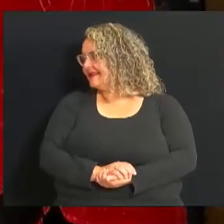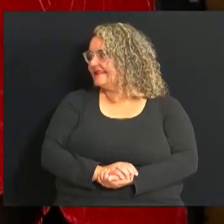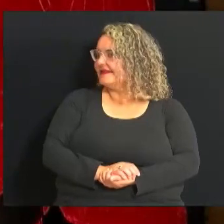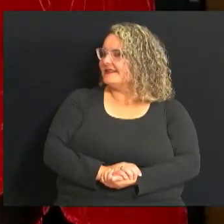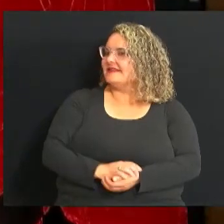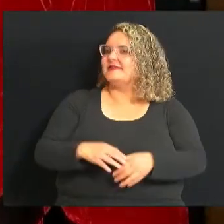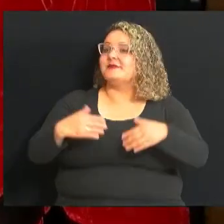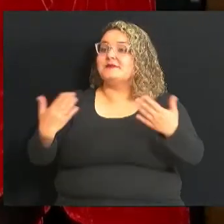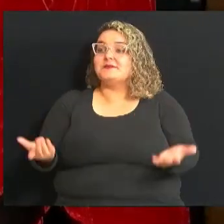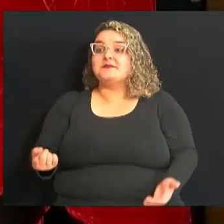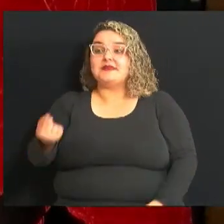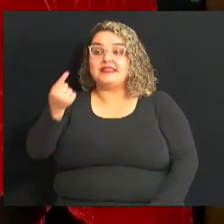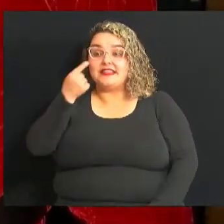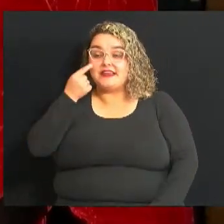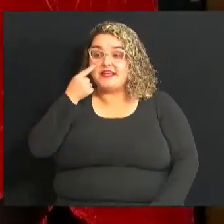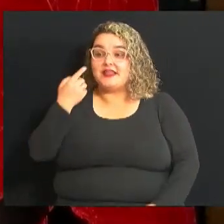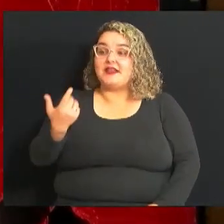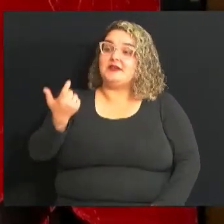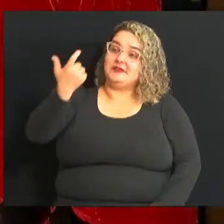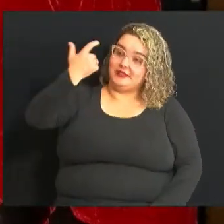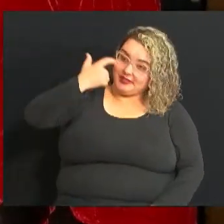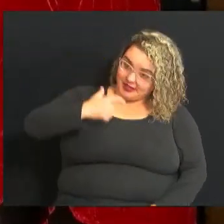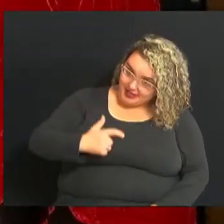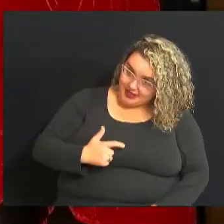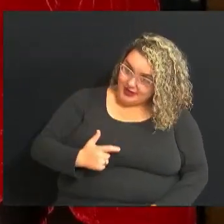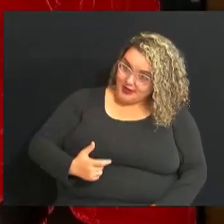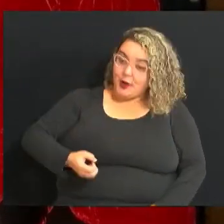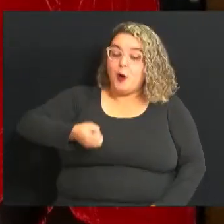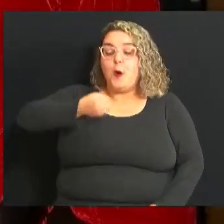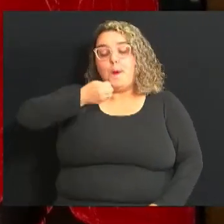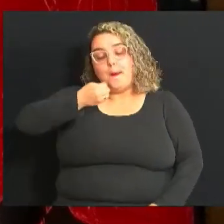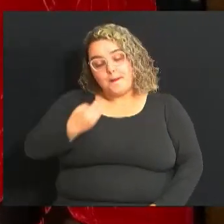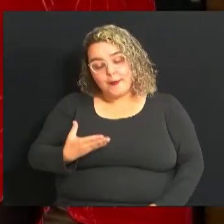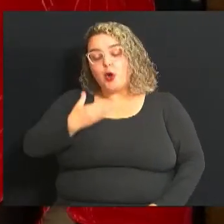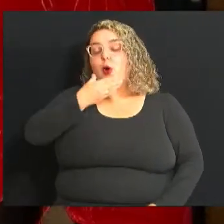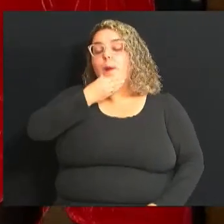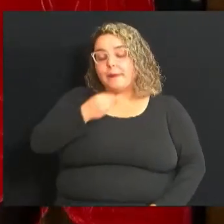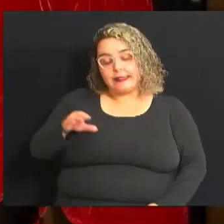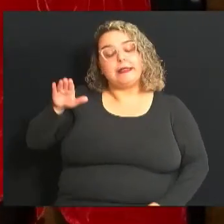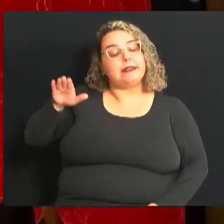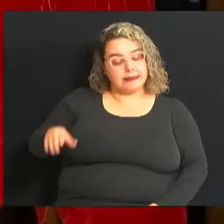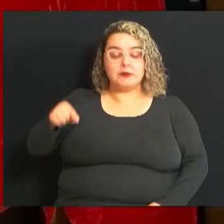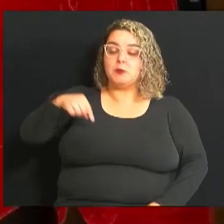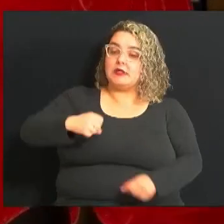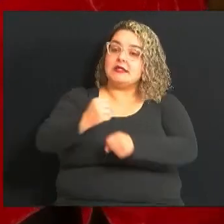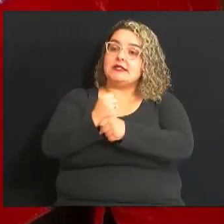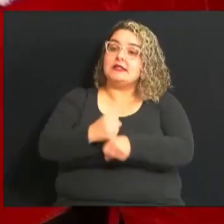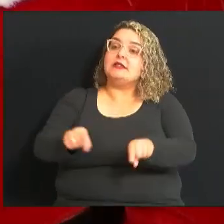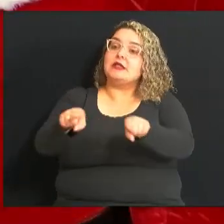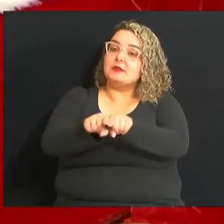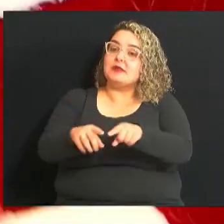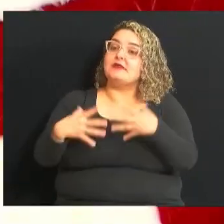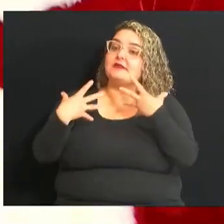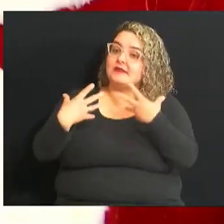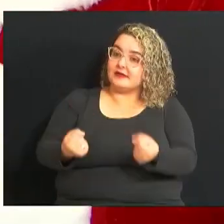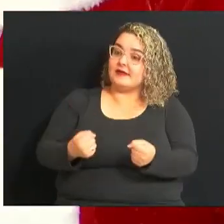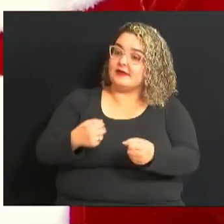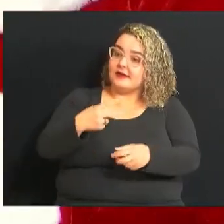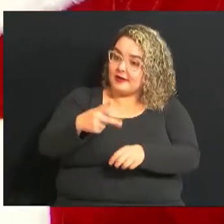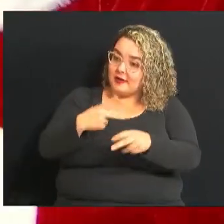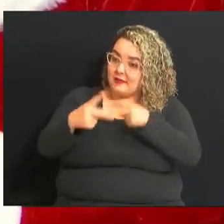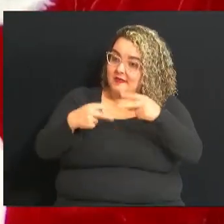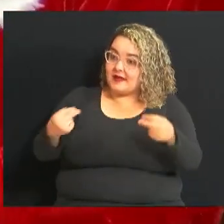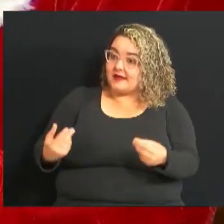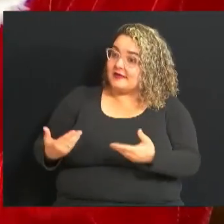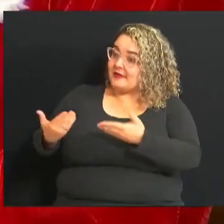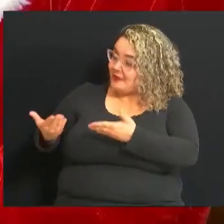E olha só, gente, como eu fui bom menino esse ano, também vou ganhar um presente aqui do Papai Noel, não é? Aí que